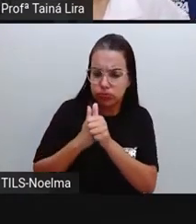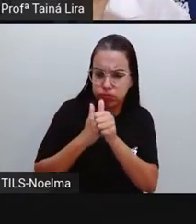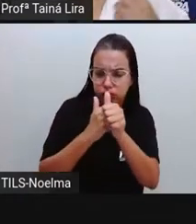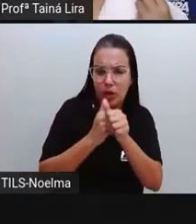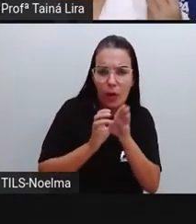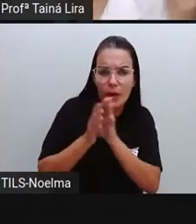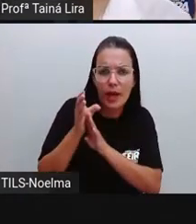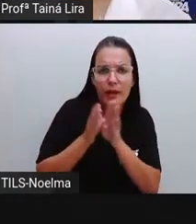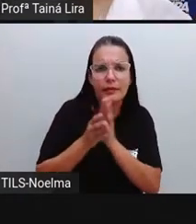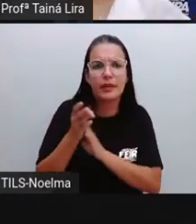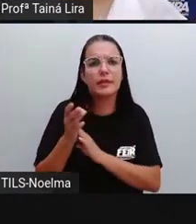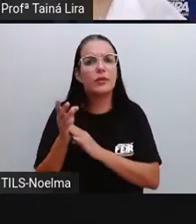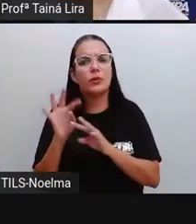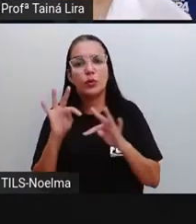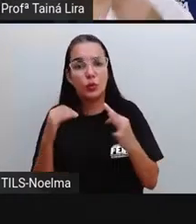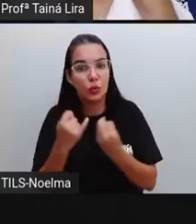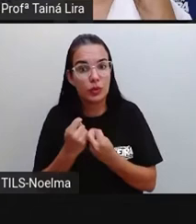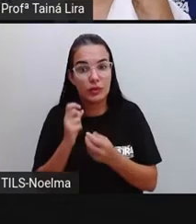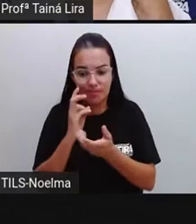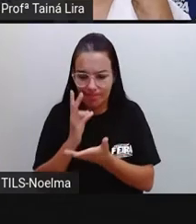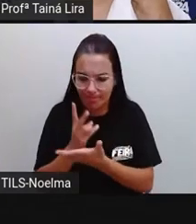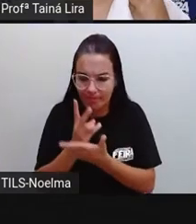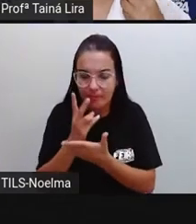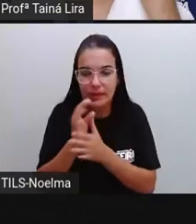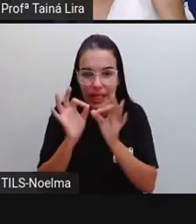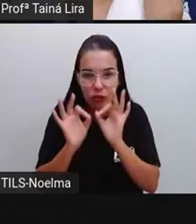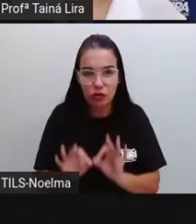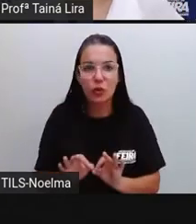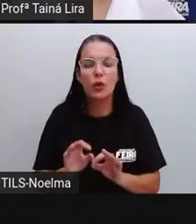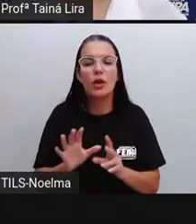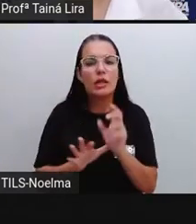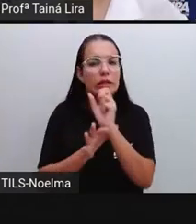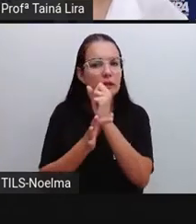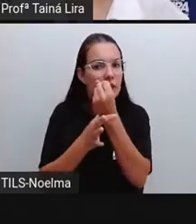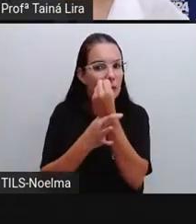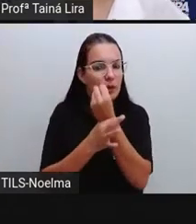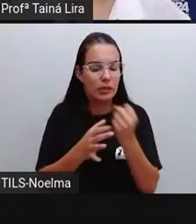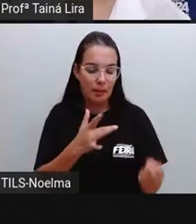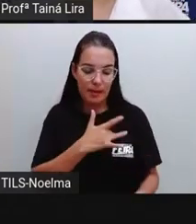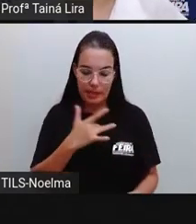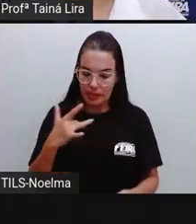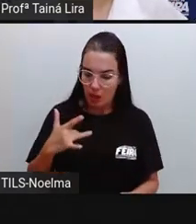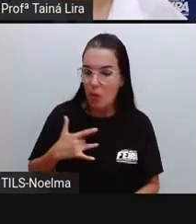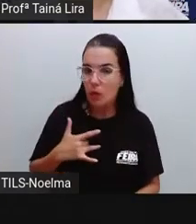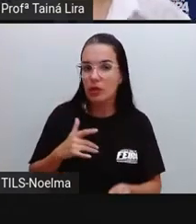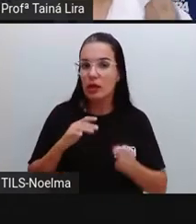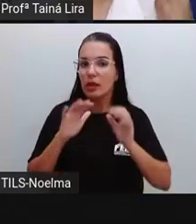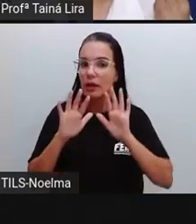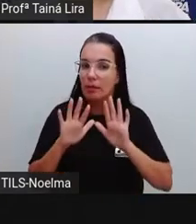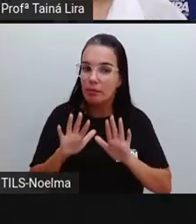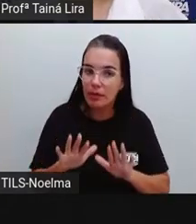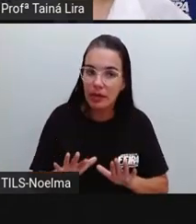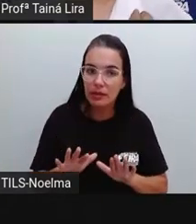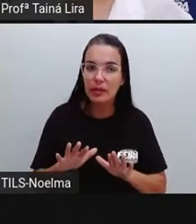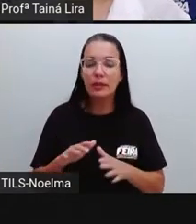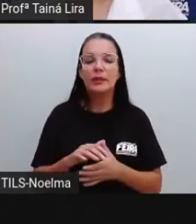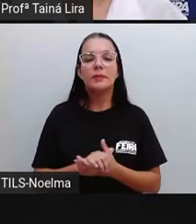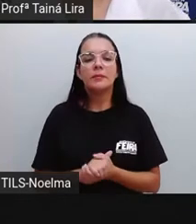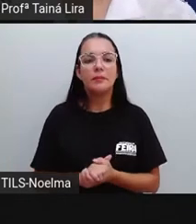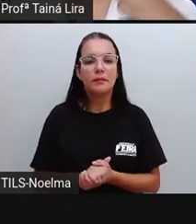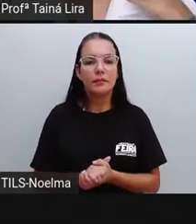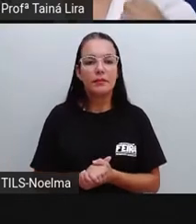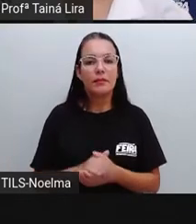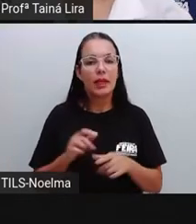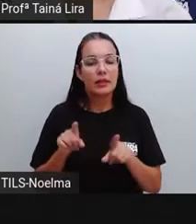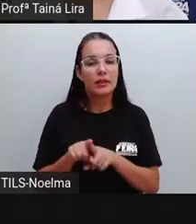né, todas as recomendações de biossegurança, todas as recomendações, né, das autoridades